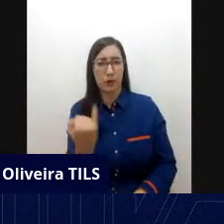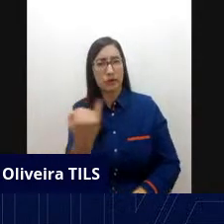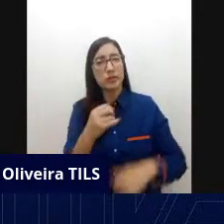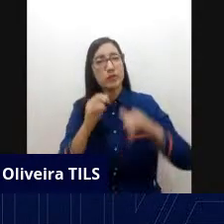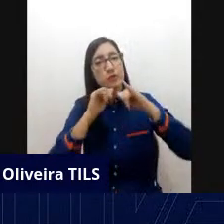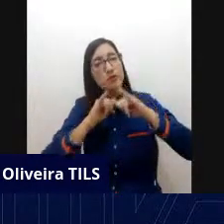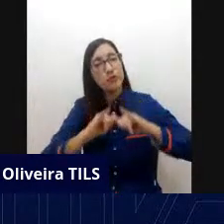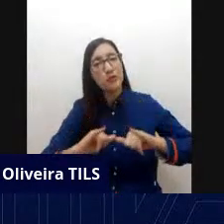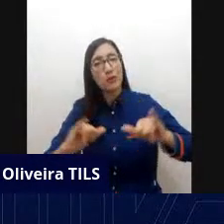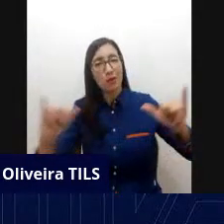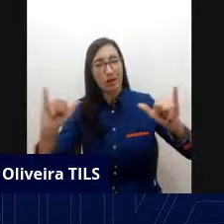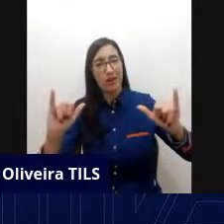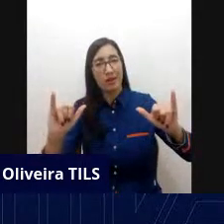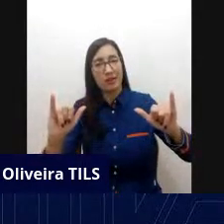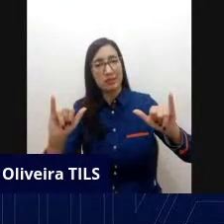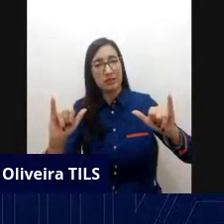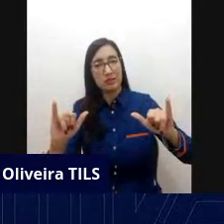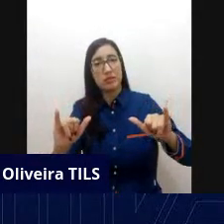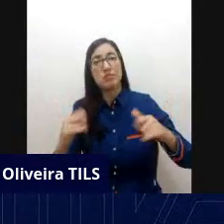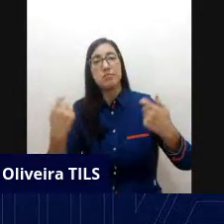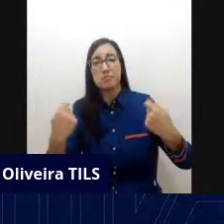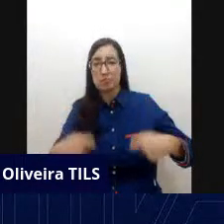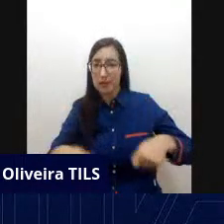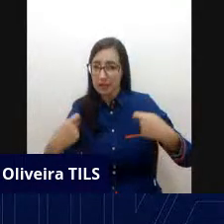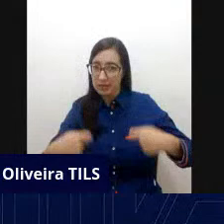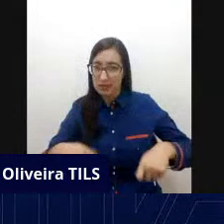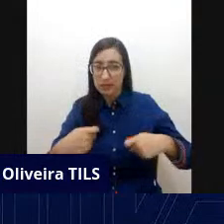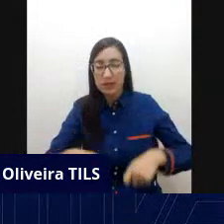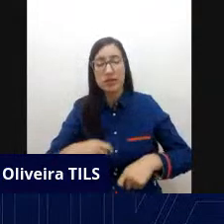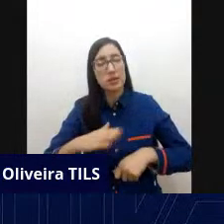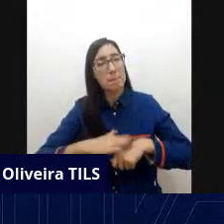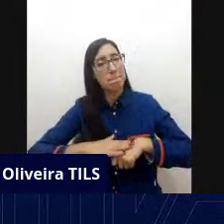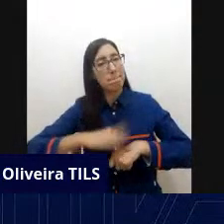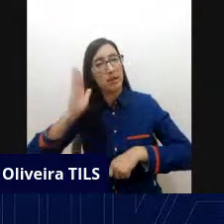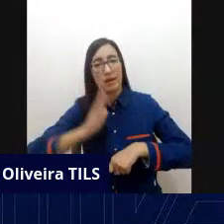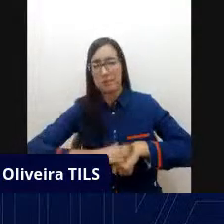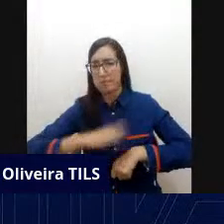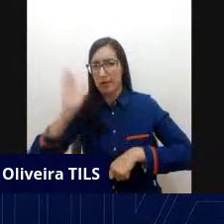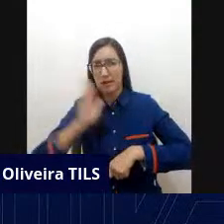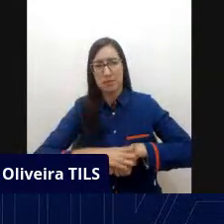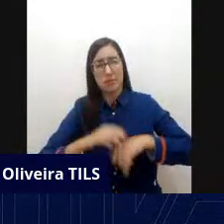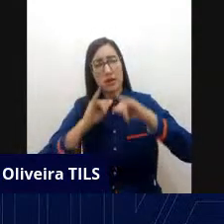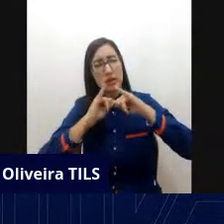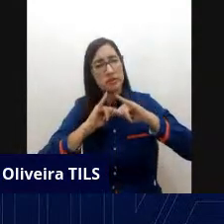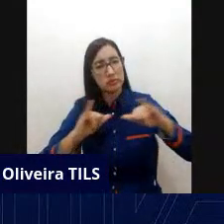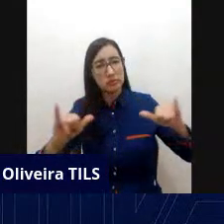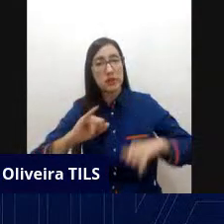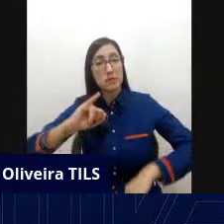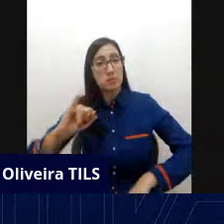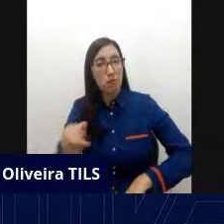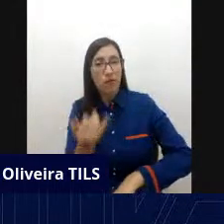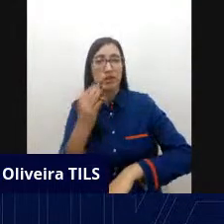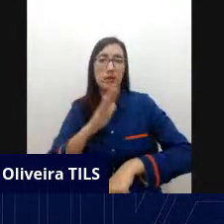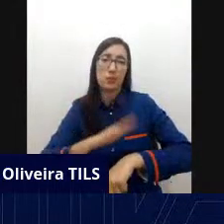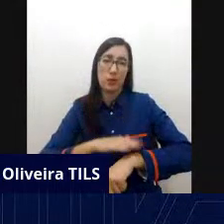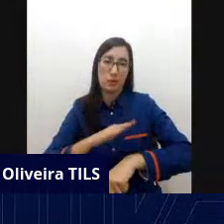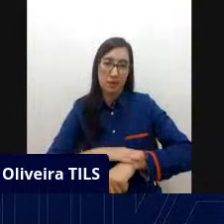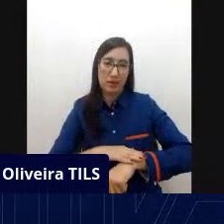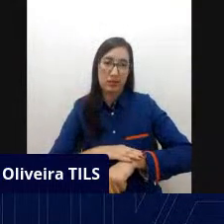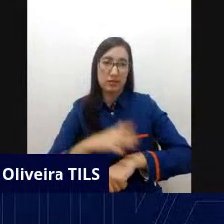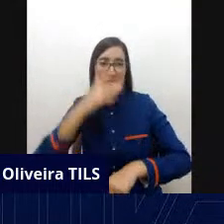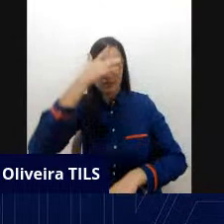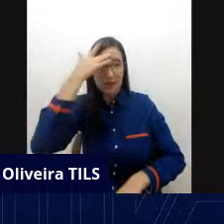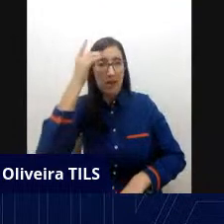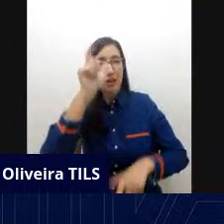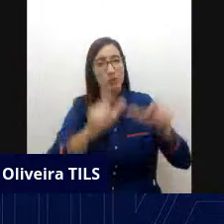que intensificar nesse momento, nessa divulgação, aproveitar também o momento que as pessoas estão mais abertas a essas discussões e, quem